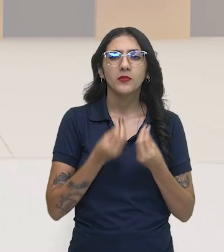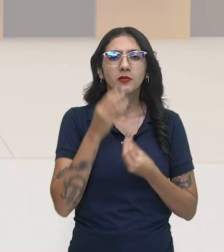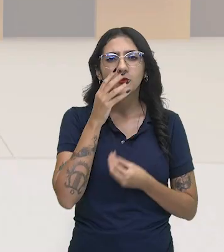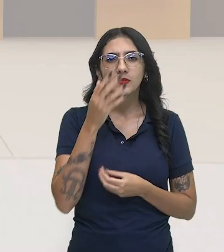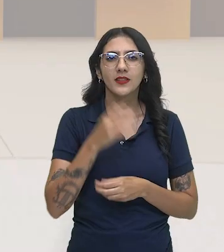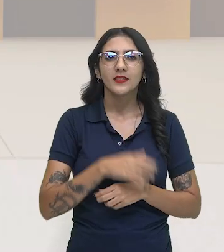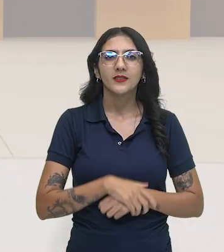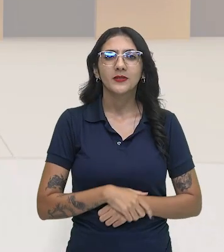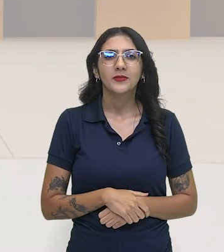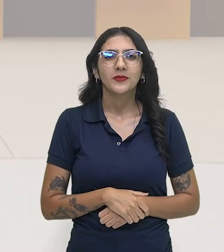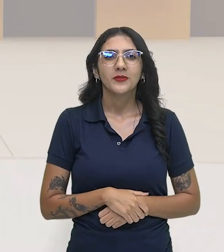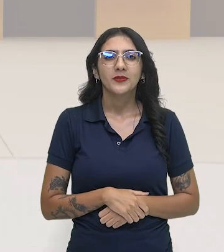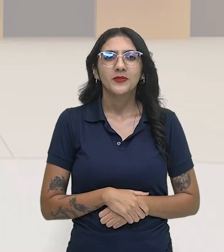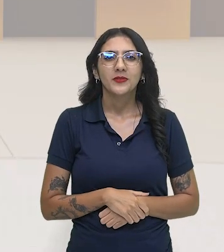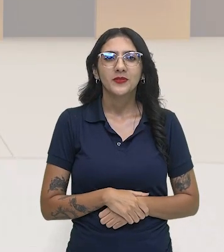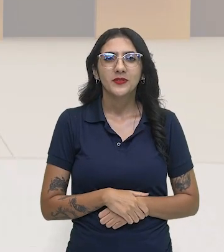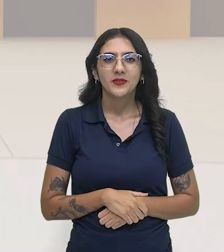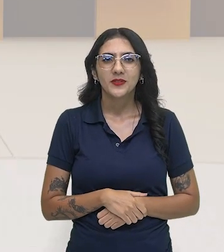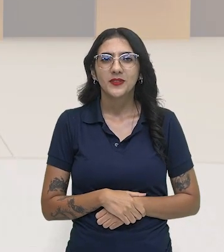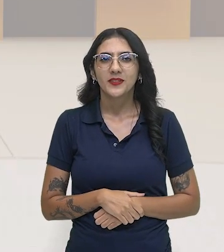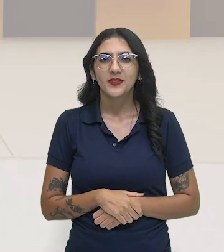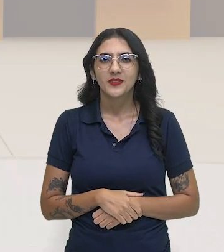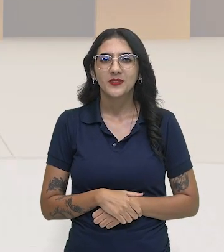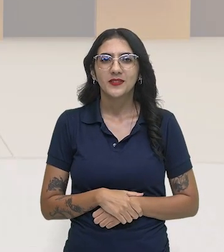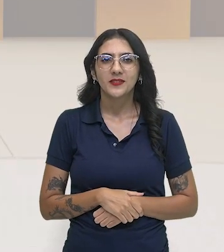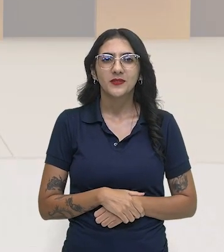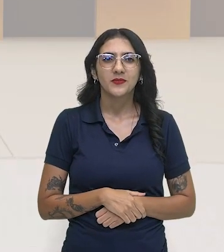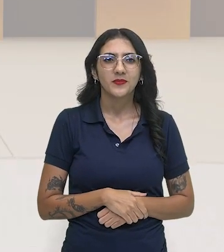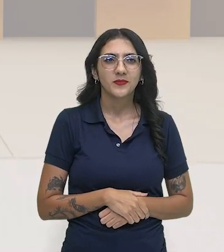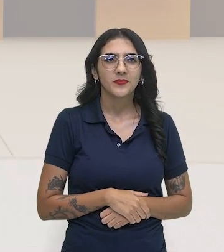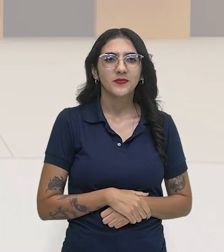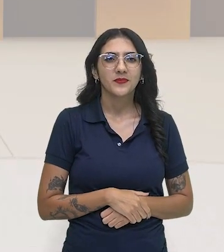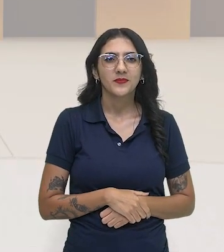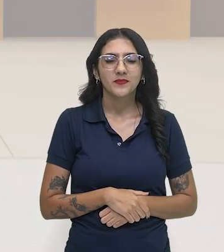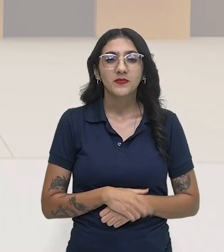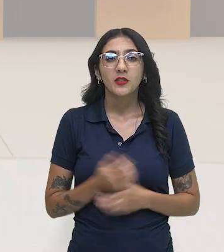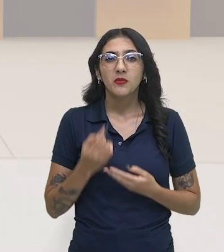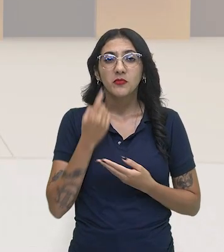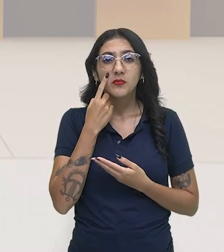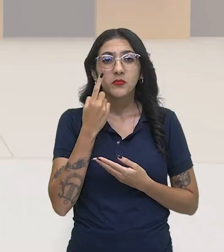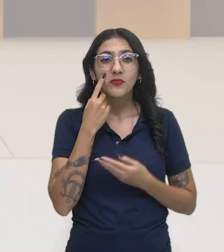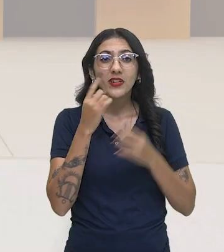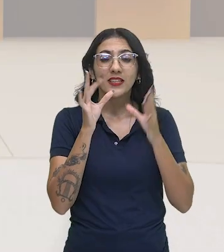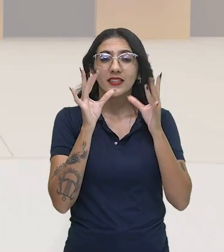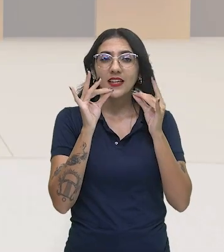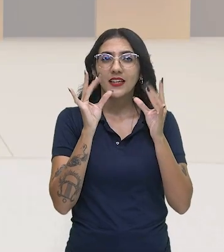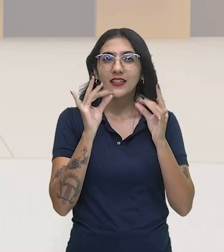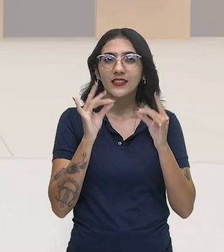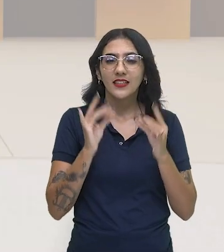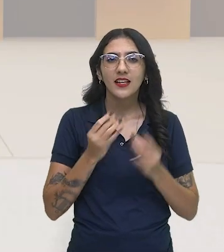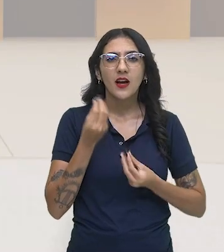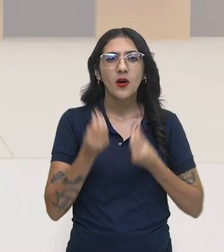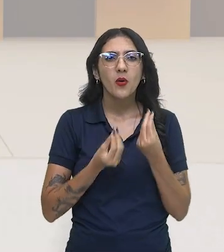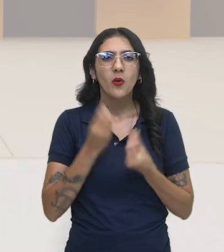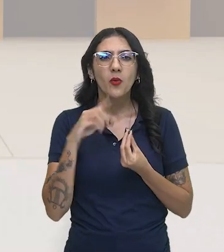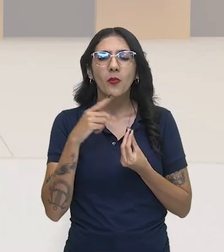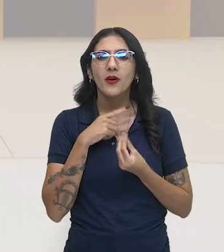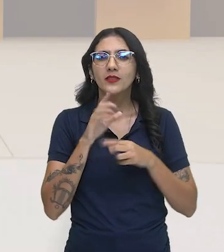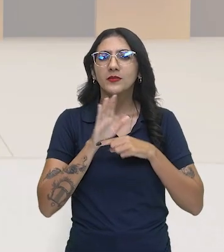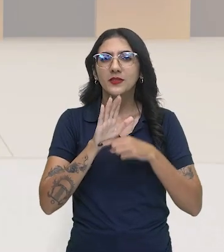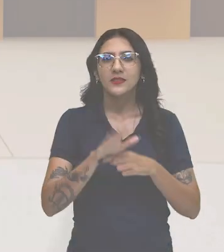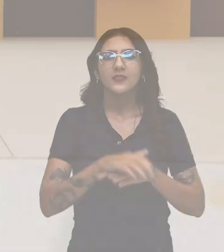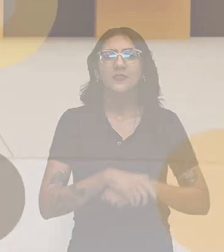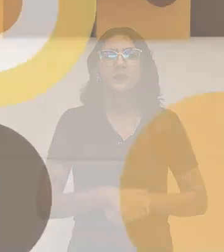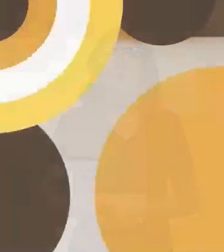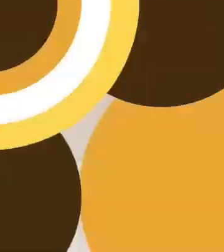aqui. Vamos dar uma olhadinha. Né? Vamos dar uma olhadinha direitinho. Vou deixar para o professor aqui trazer para nós. Vamos